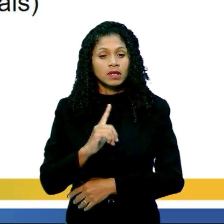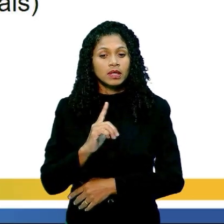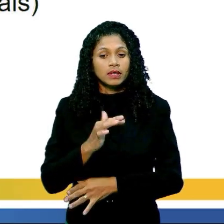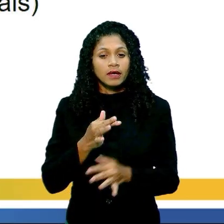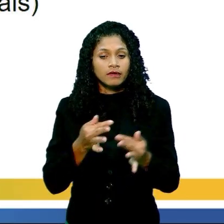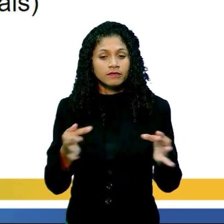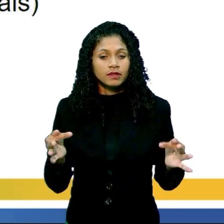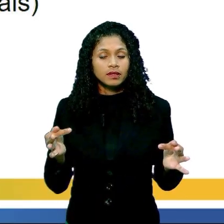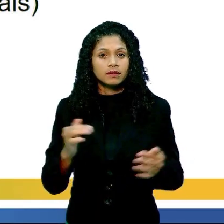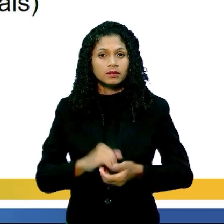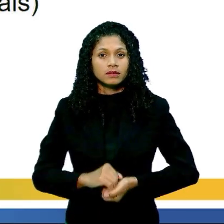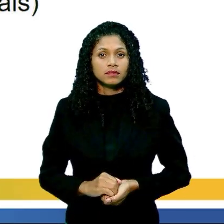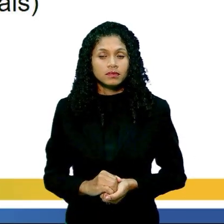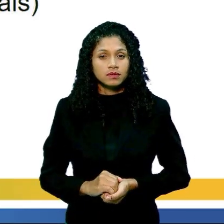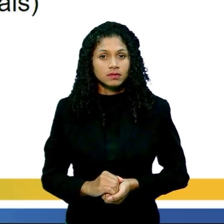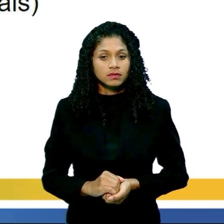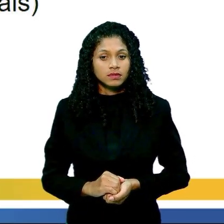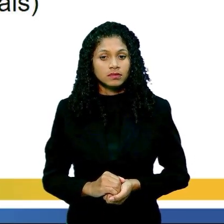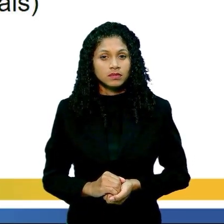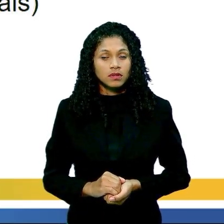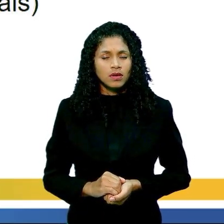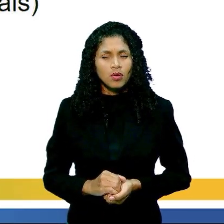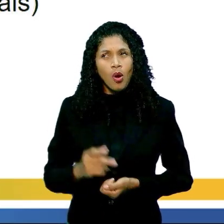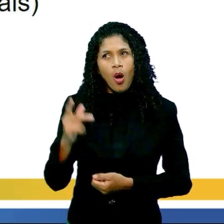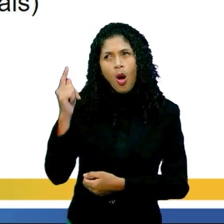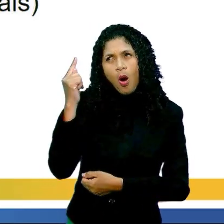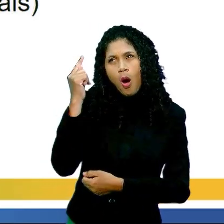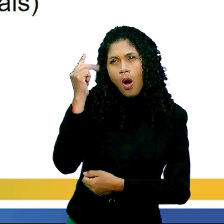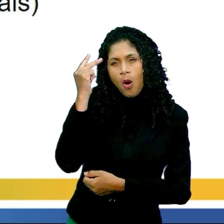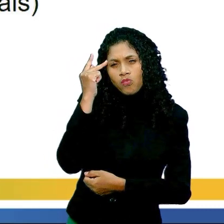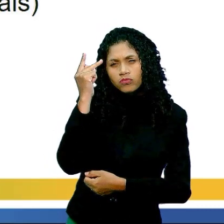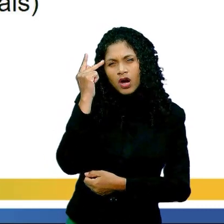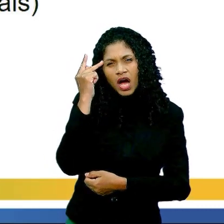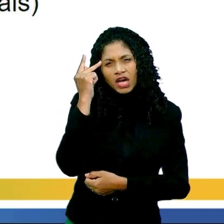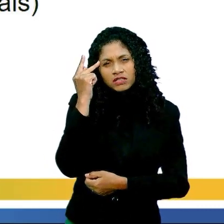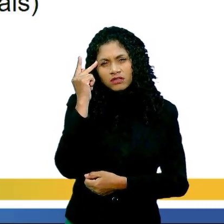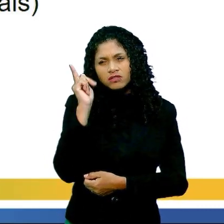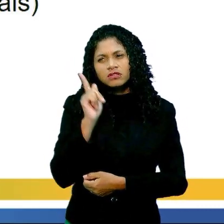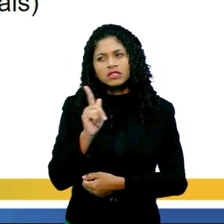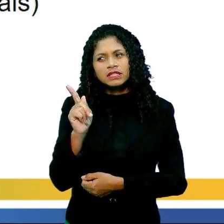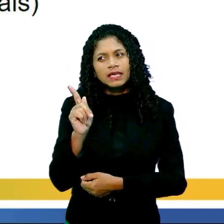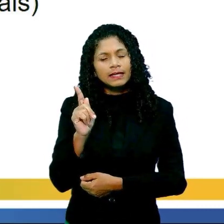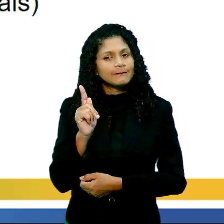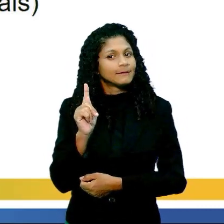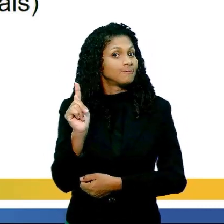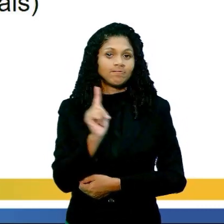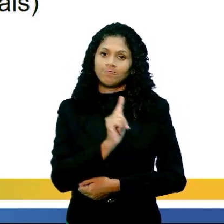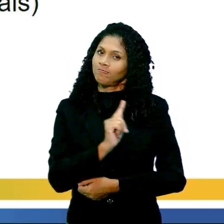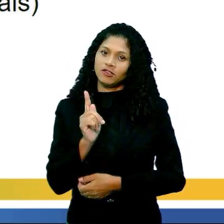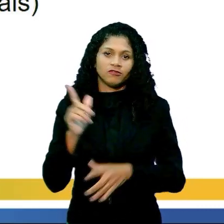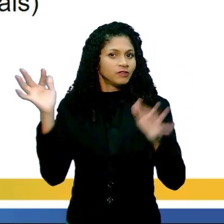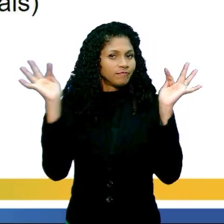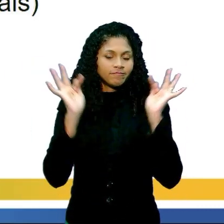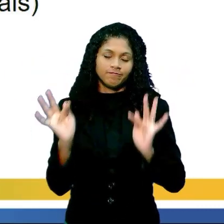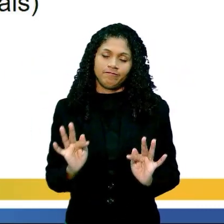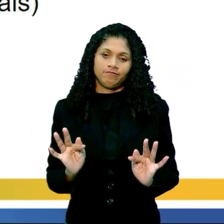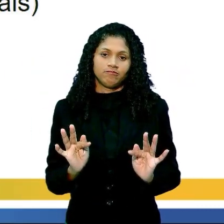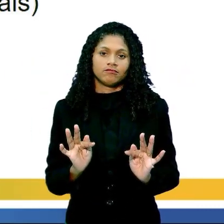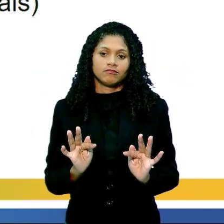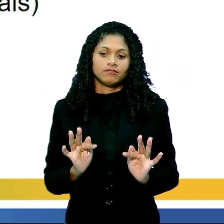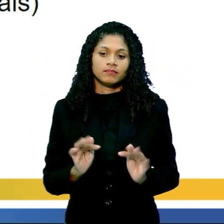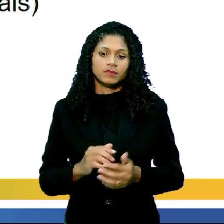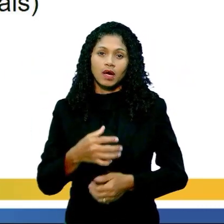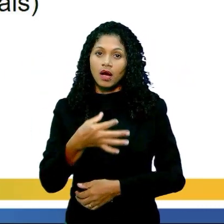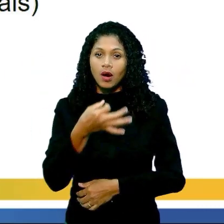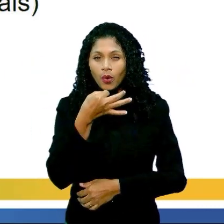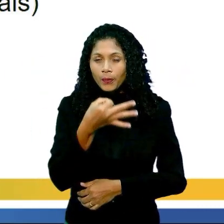is unhappy. Eu acho que ela é infeliz. Apenas uma opinião. Então, é algo também que você